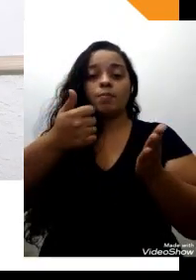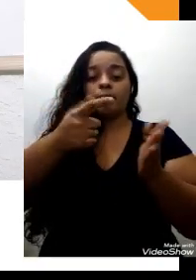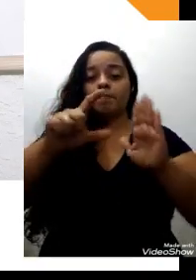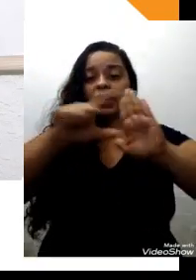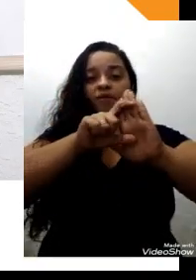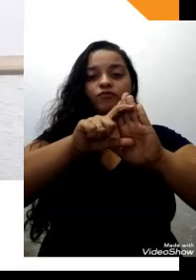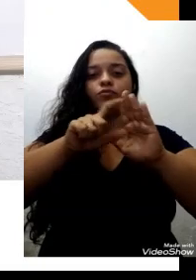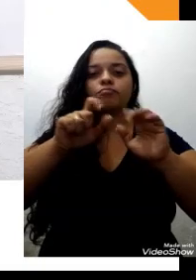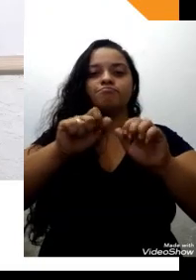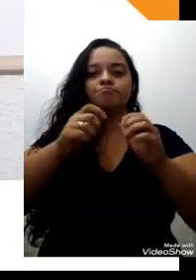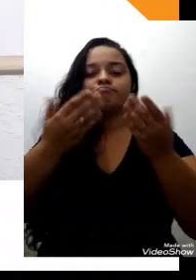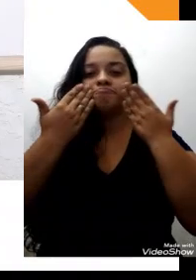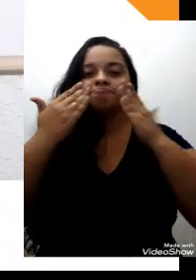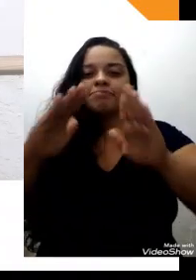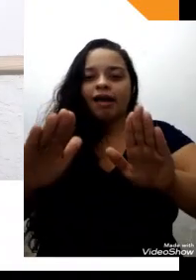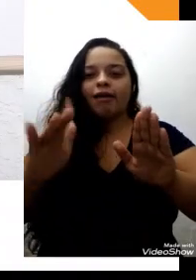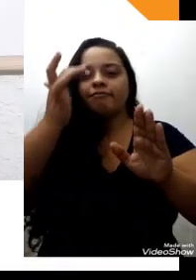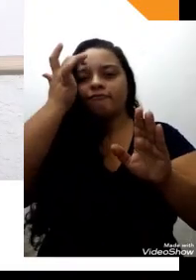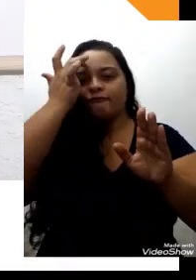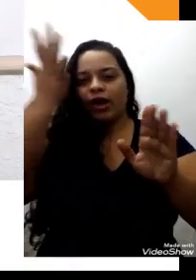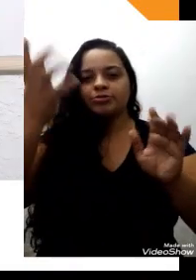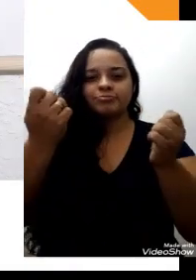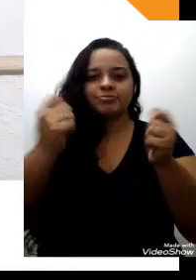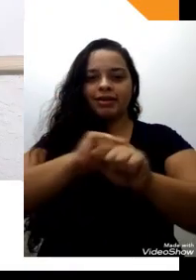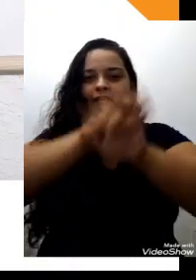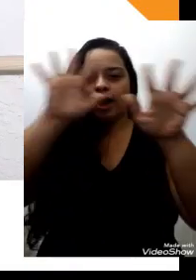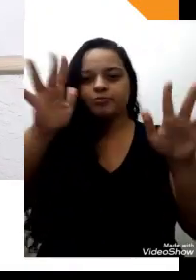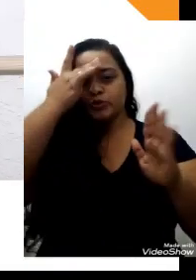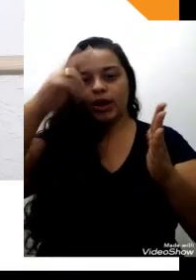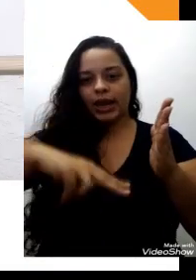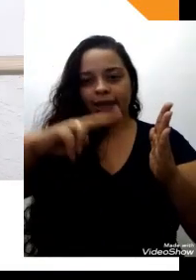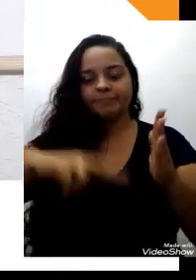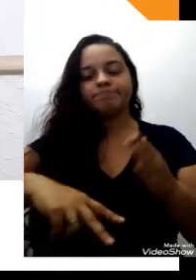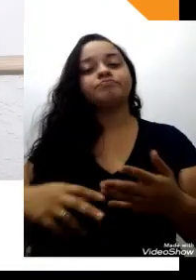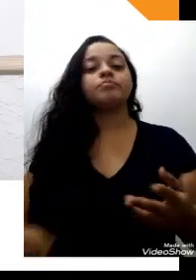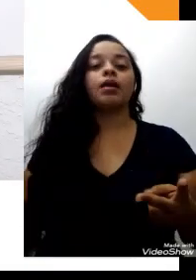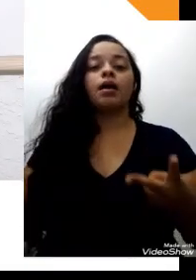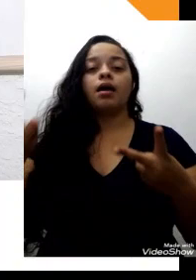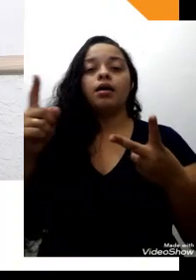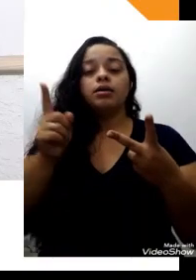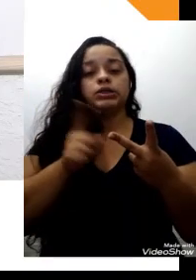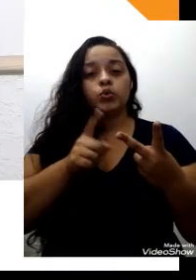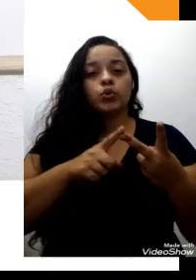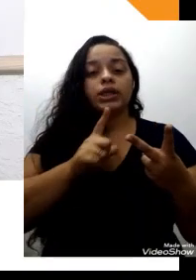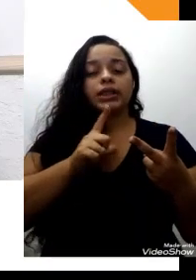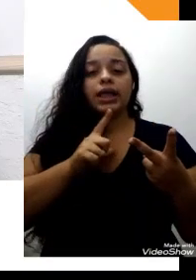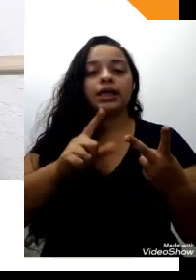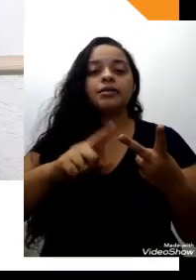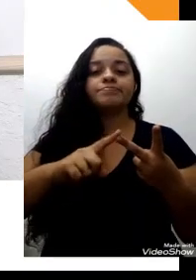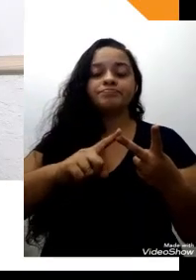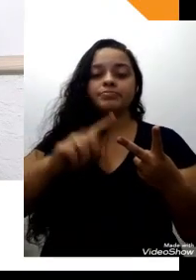bem claro, bem explícito. Por isso esse nome, tese explícita, ok? A segunda possibilidade que tem